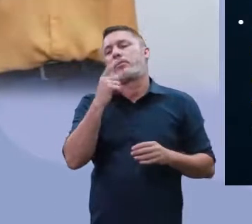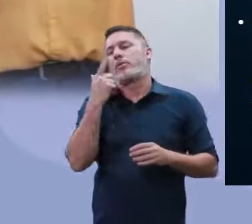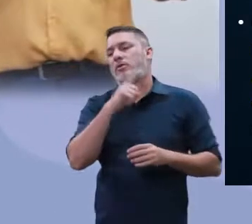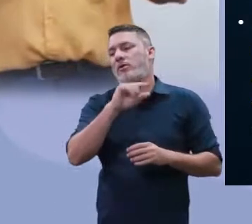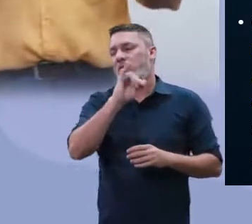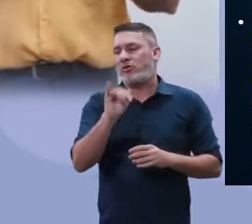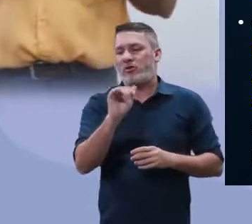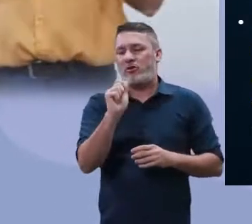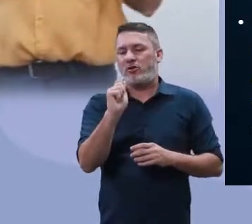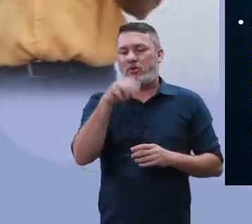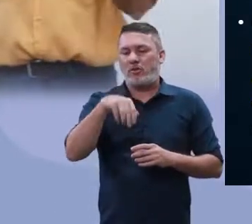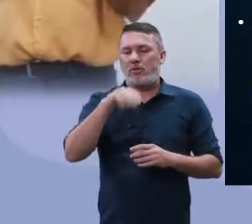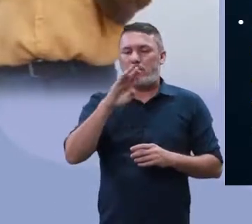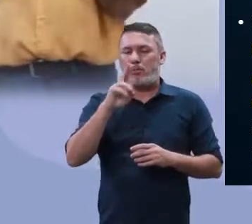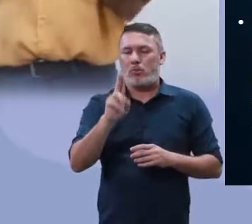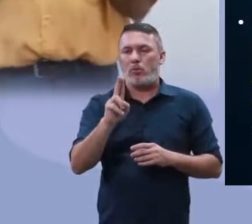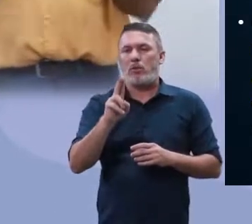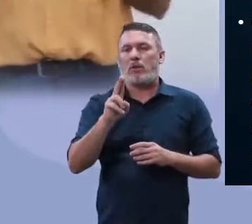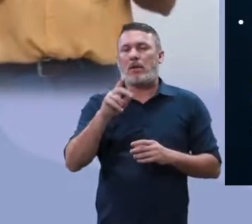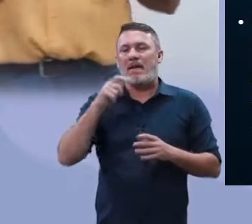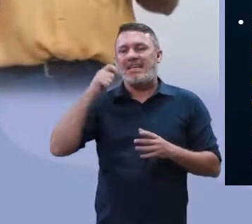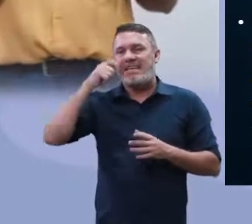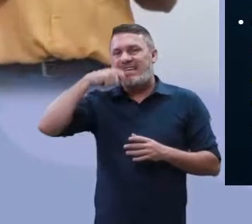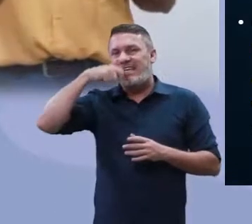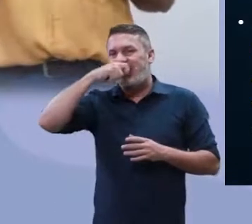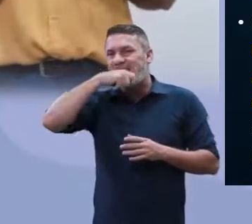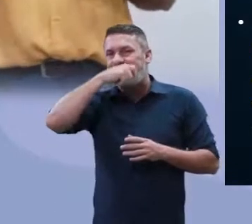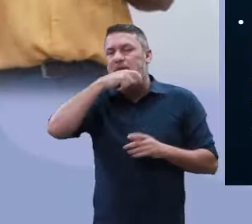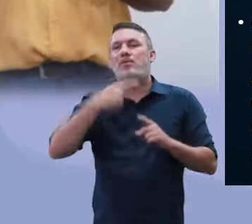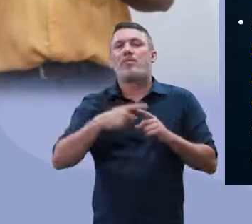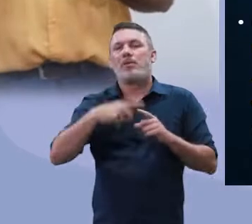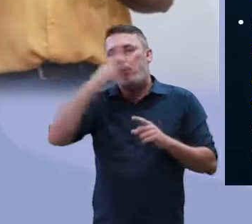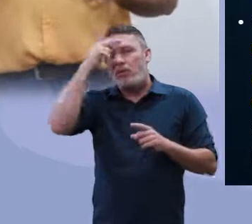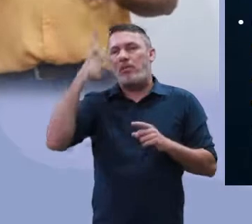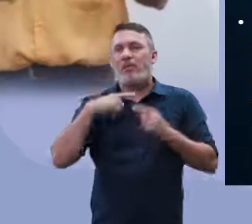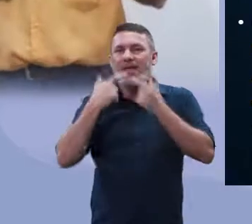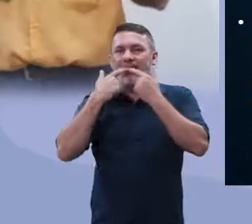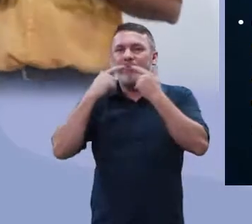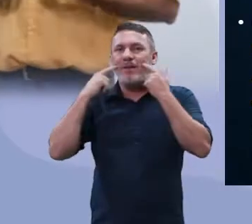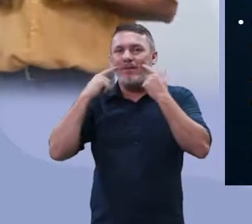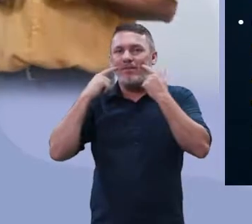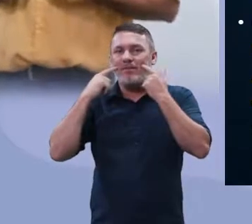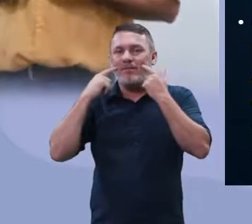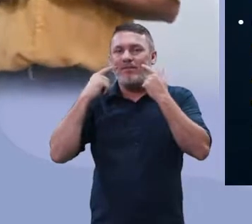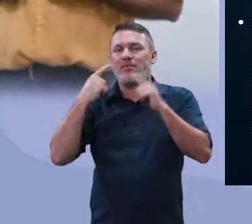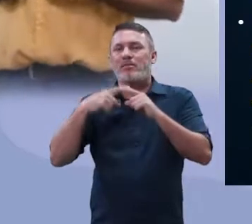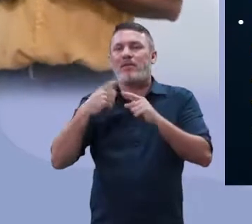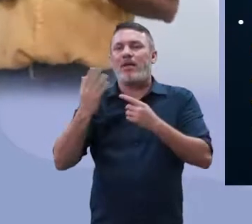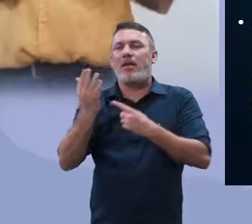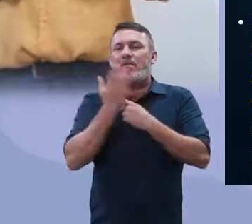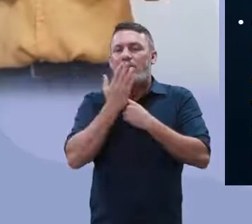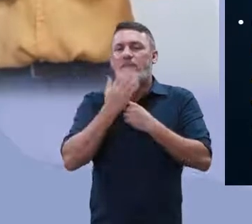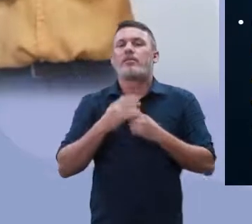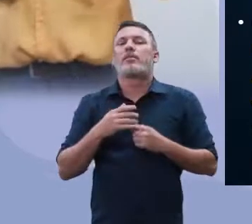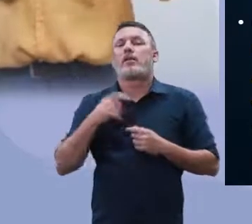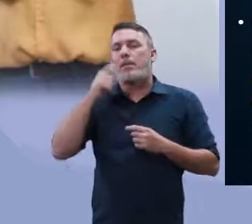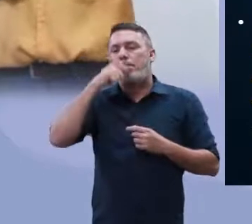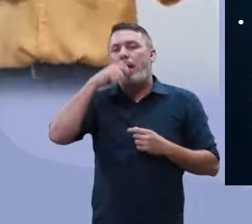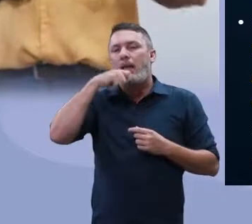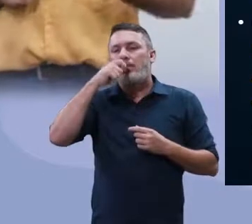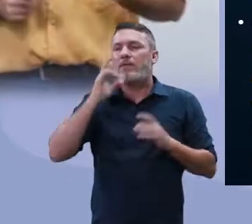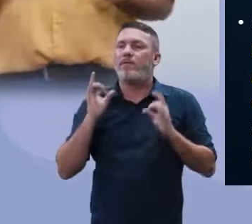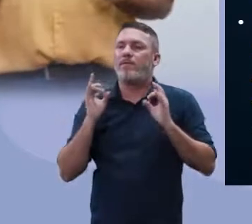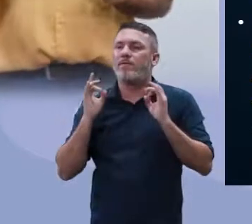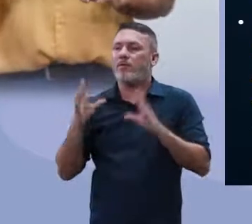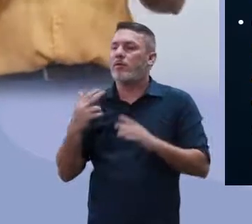o jambu em uma pasta de dente para pessoas que usam aparelho ortodôntico. Sabe o que aconteceu? Essa pasta de dente não